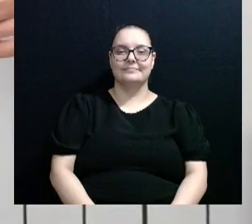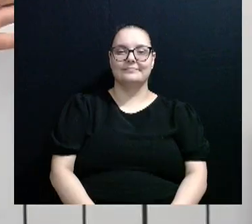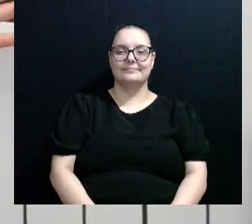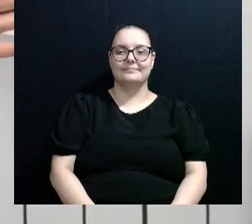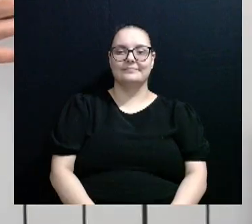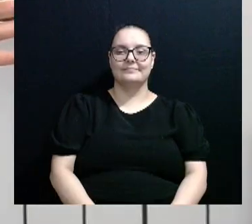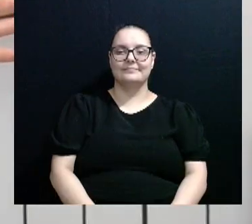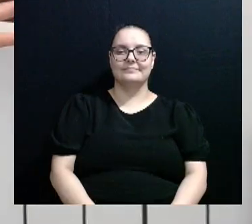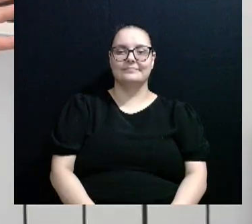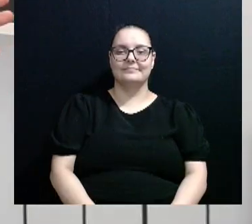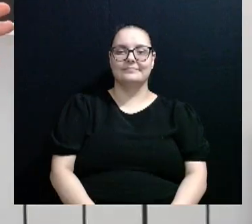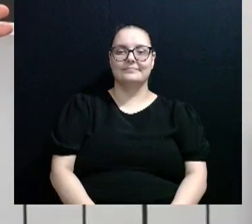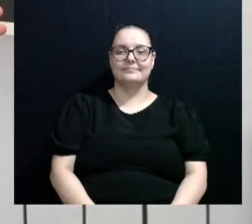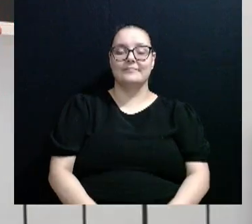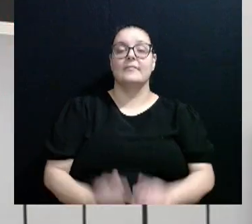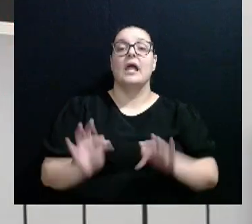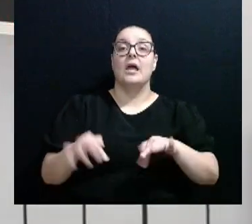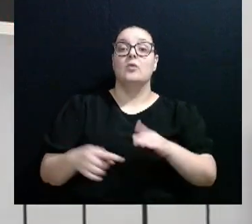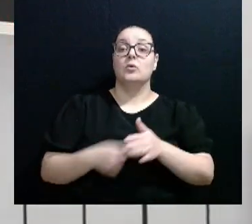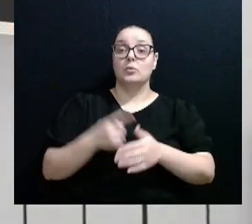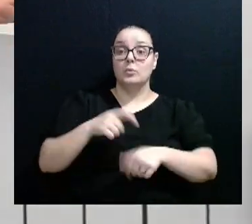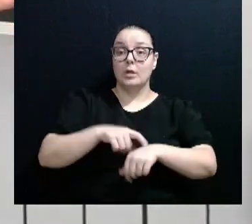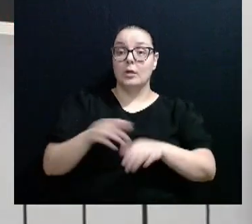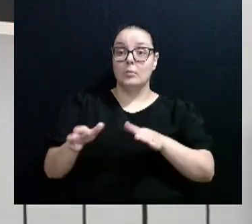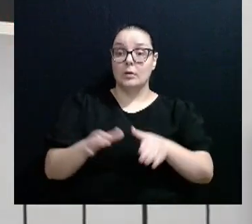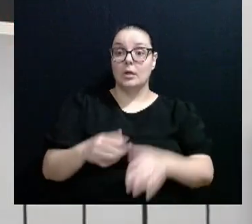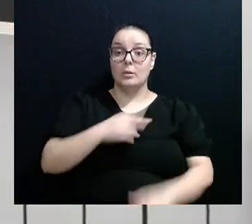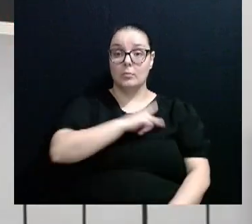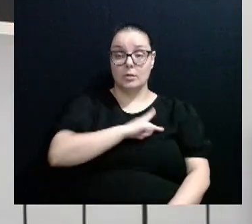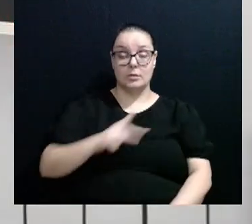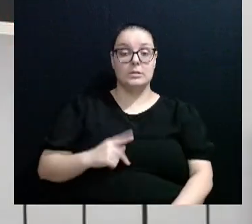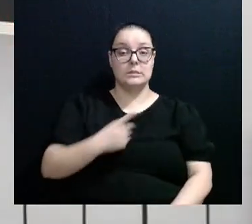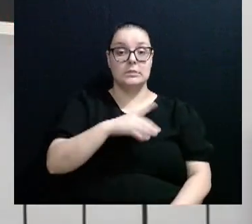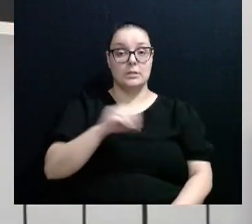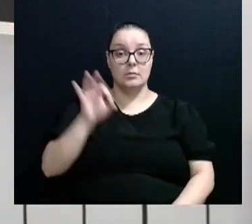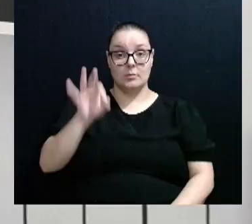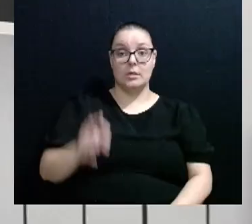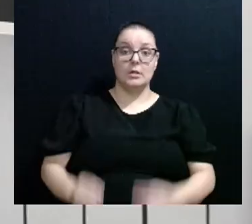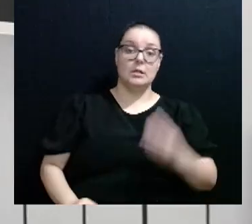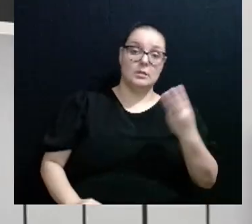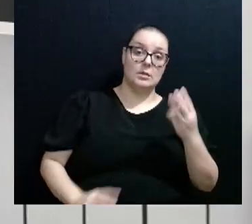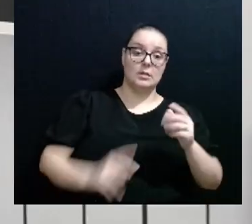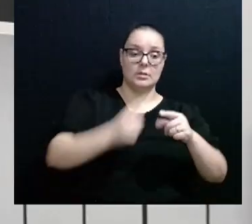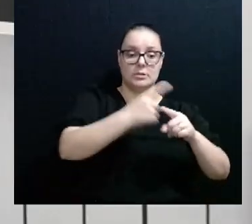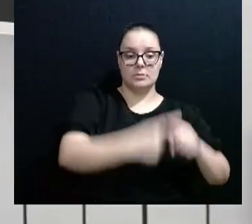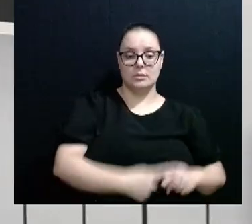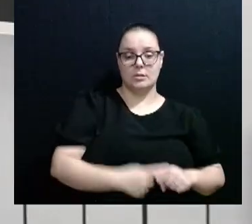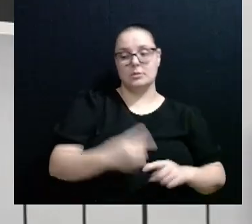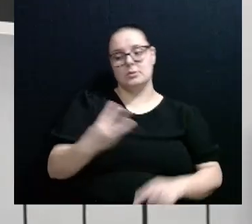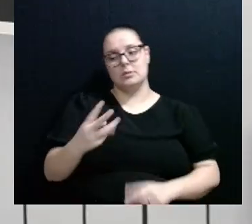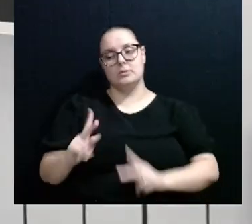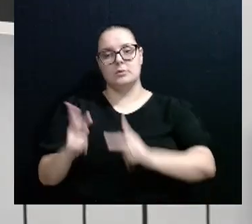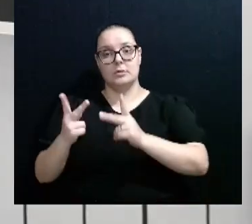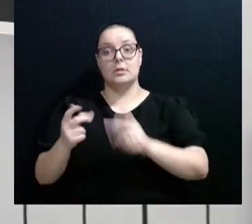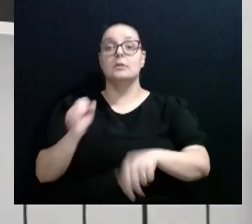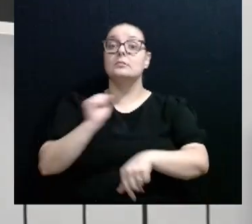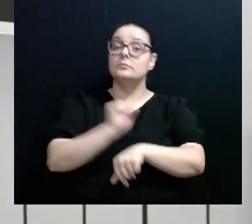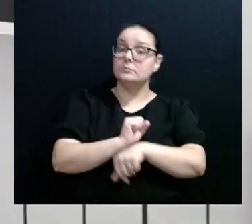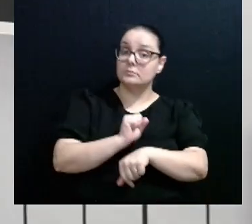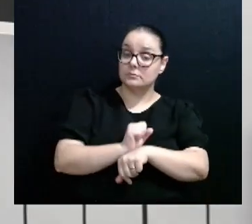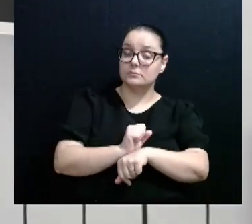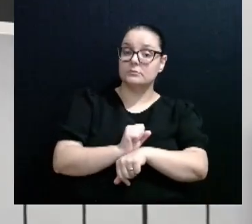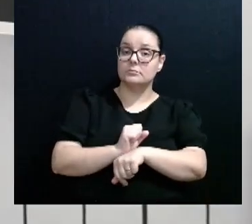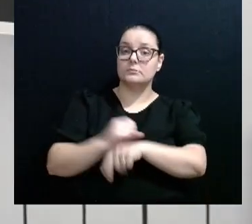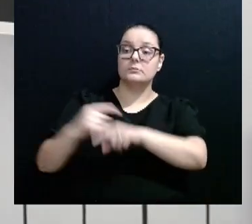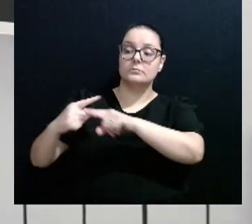Fim da primeira fase, Ponte Preta 100%, 3 jogos, 3 vitórias e agora aguarda o adversário da segunda